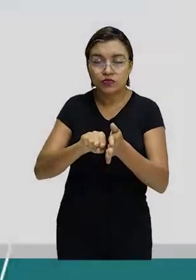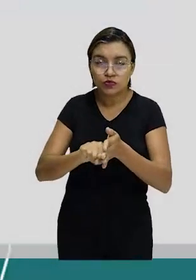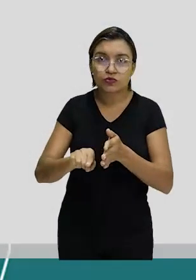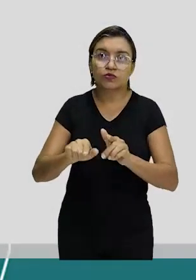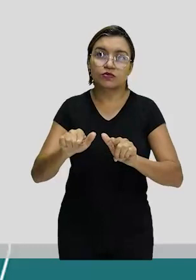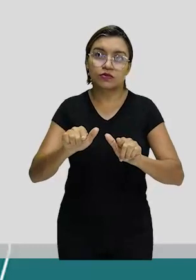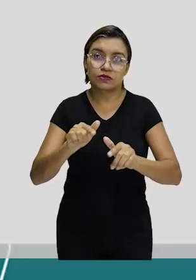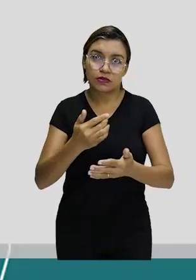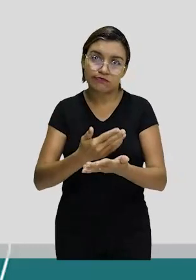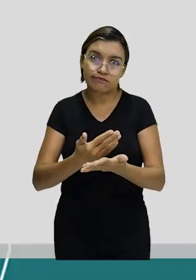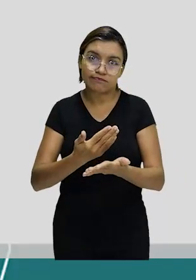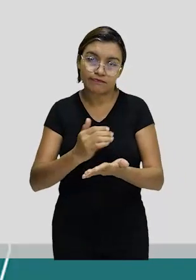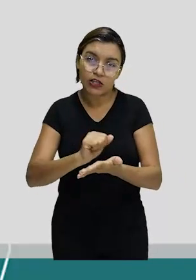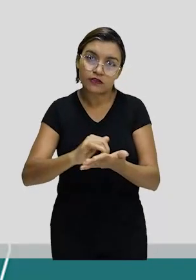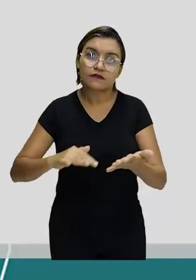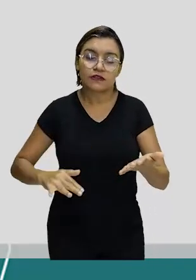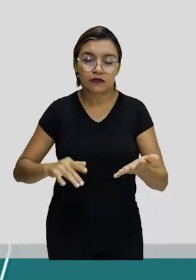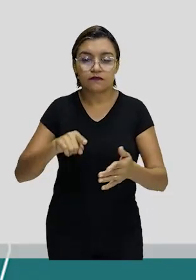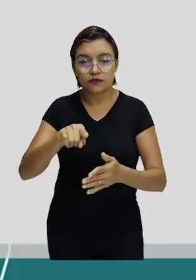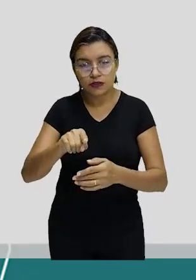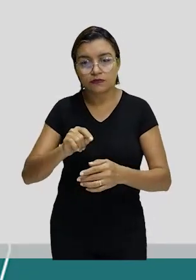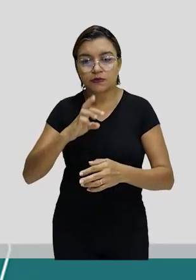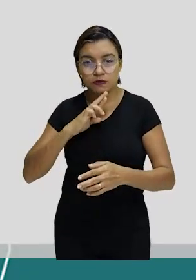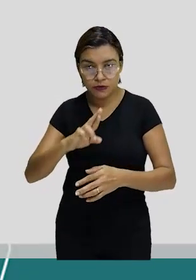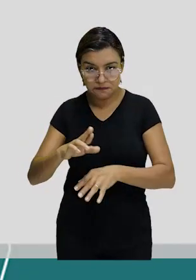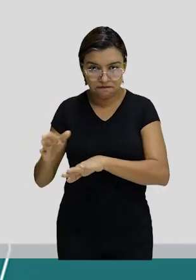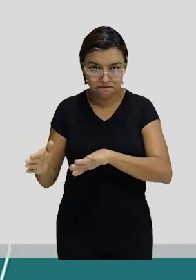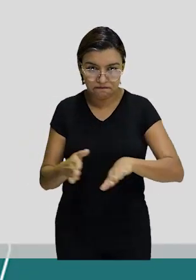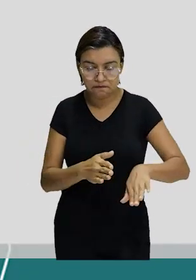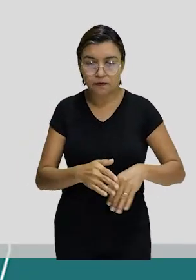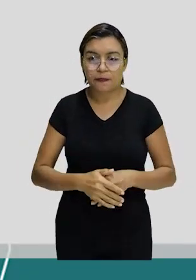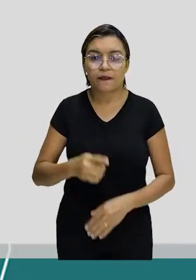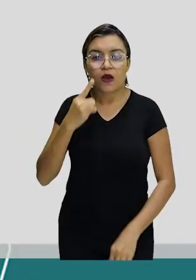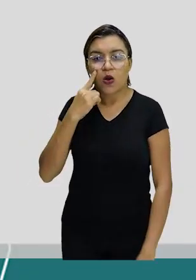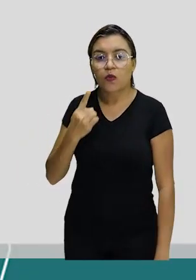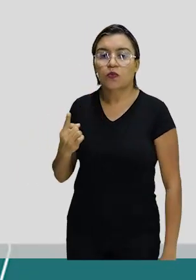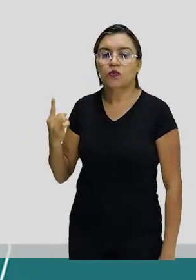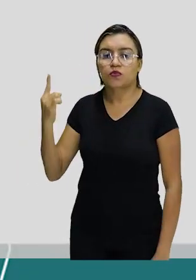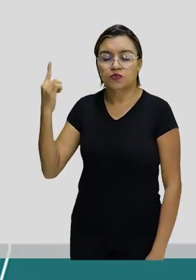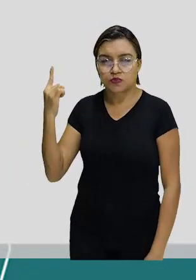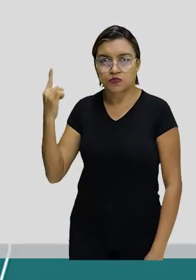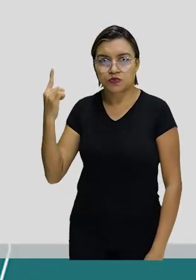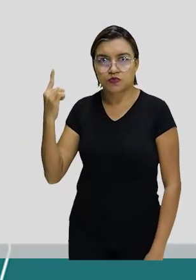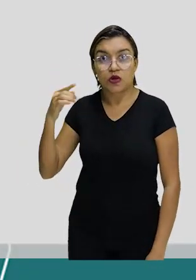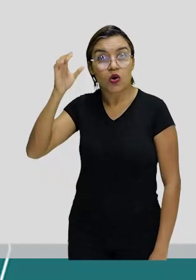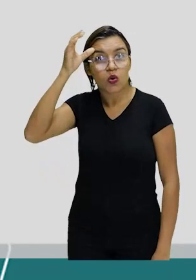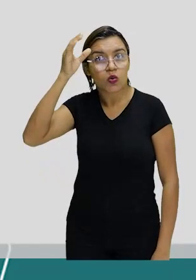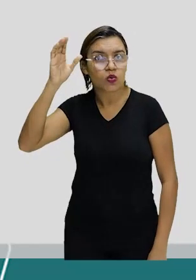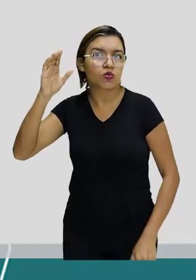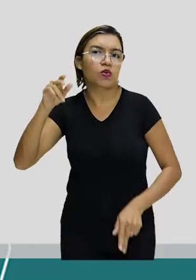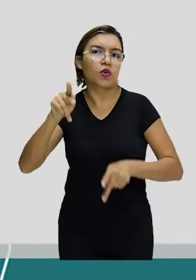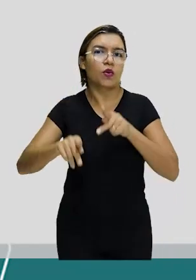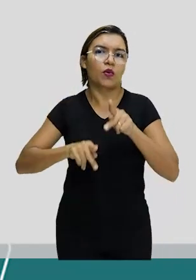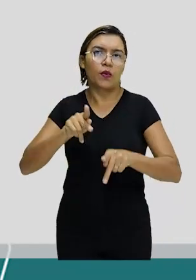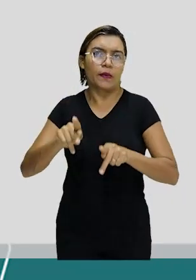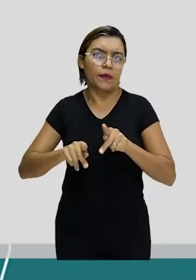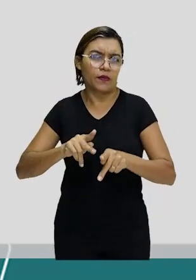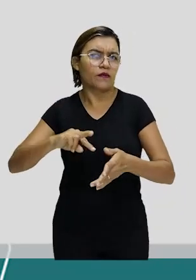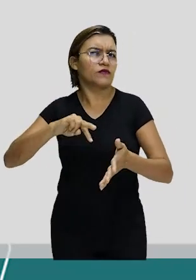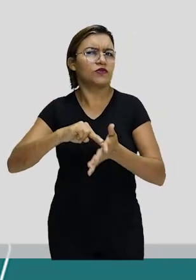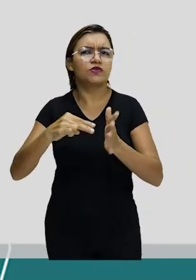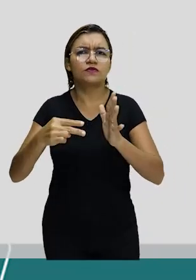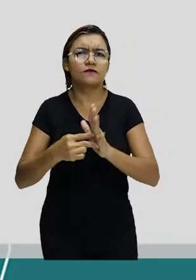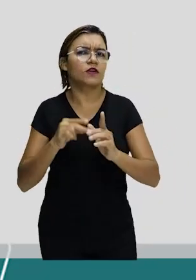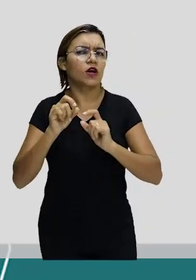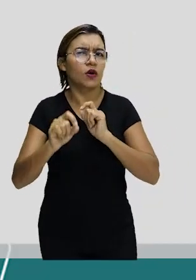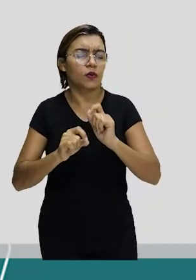bom? Então, vamos lá. What is pop culture? O que é cultura popular? Inclusive, no Enem, no